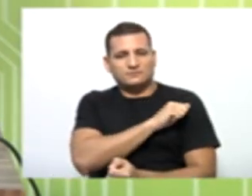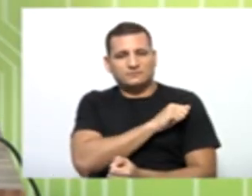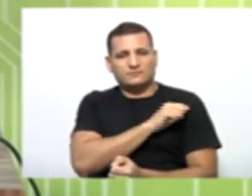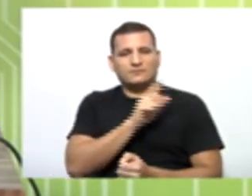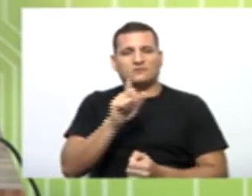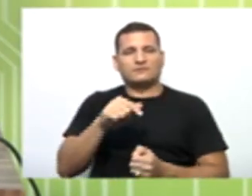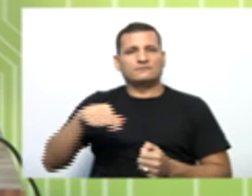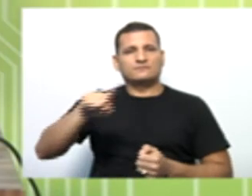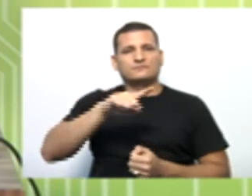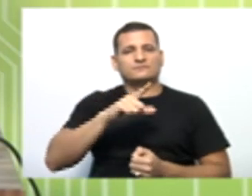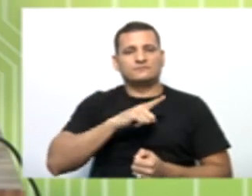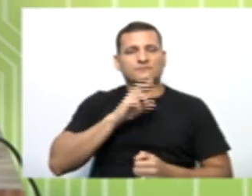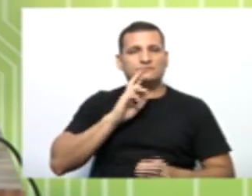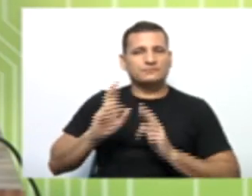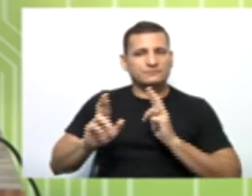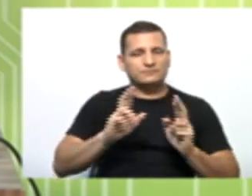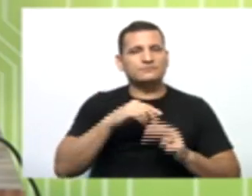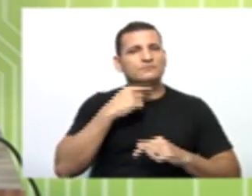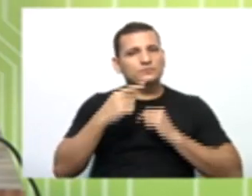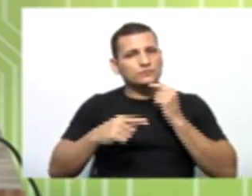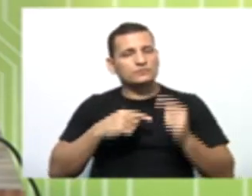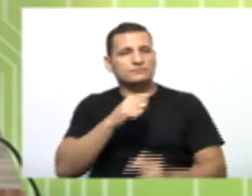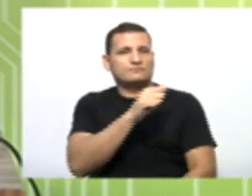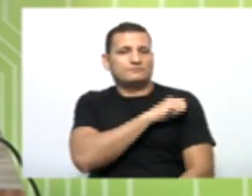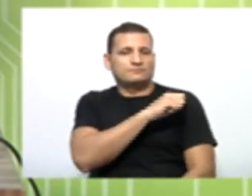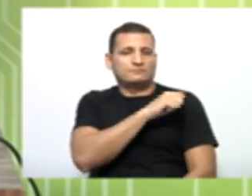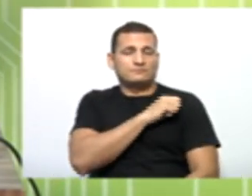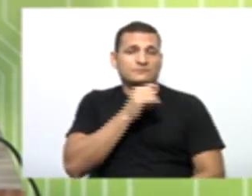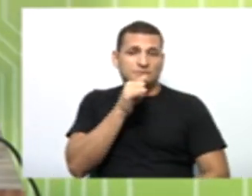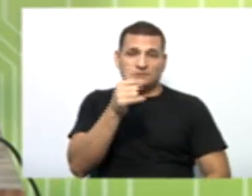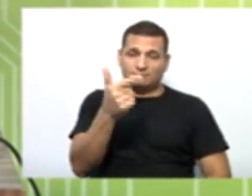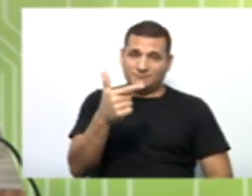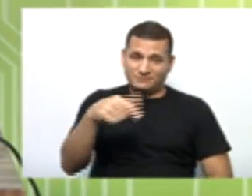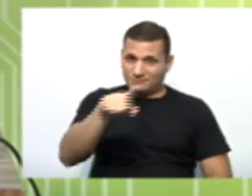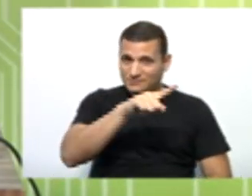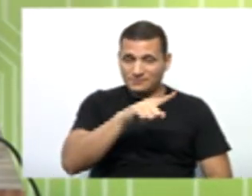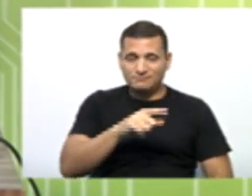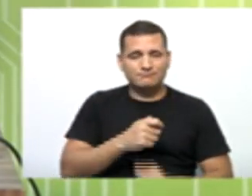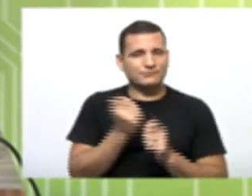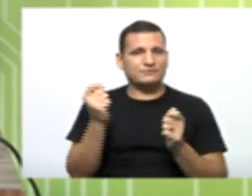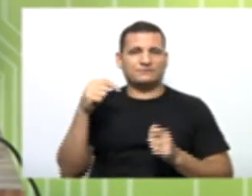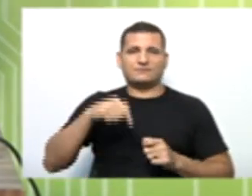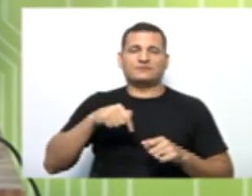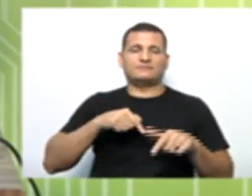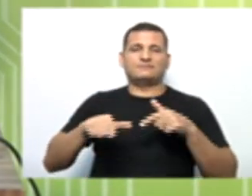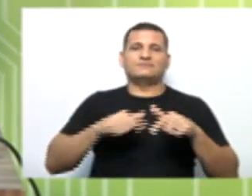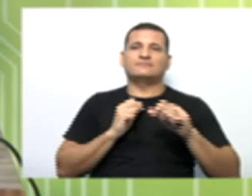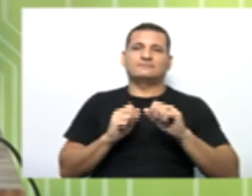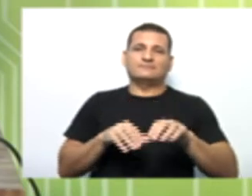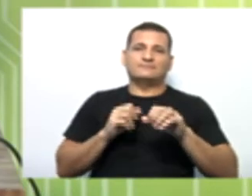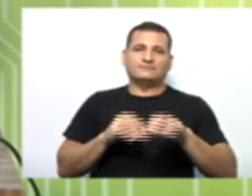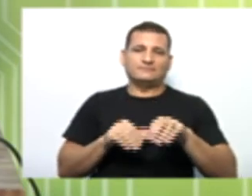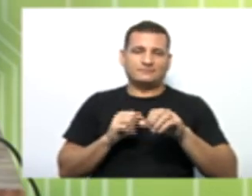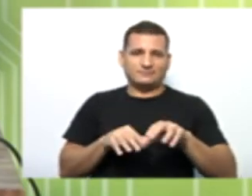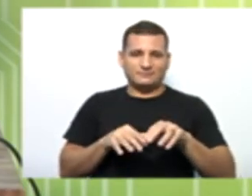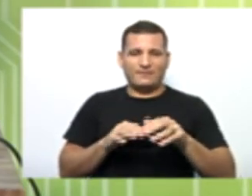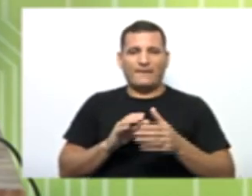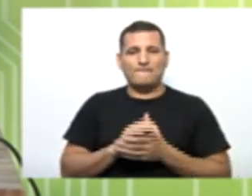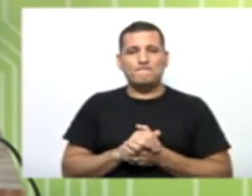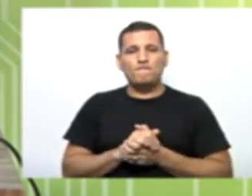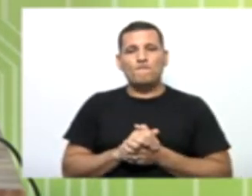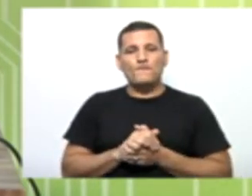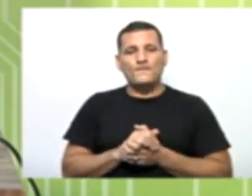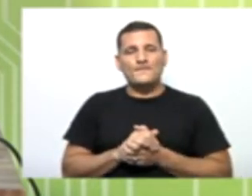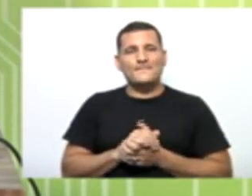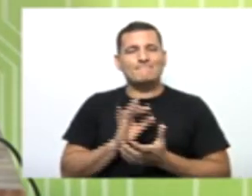que estão tirando dúvidas com os alunos, né? E sem vocês aí no polo não seria possível nós trabalharmos de uma forma